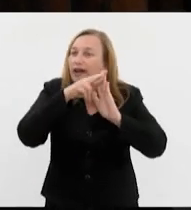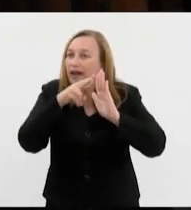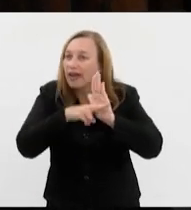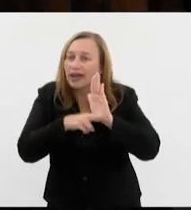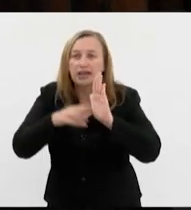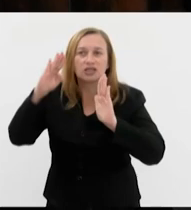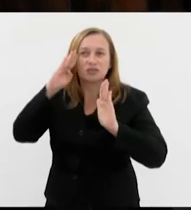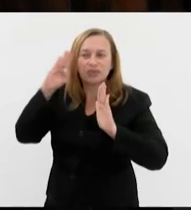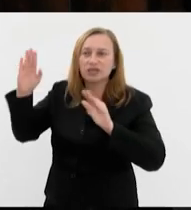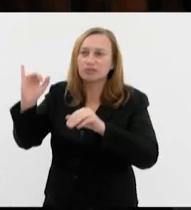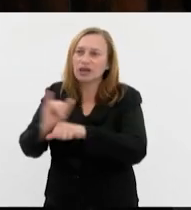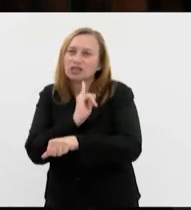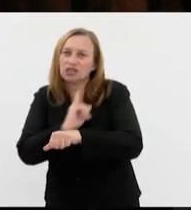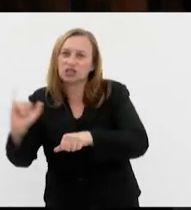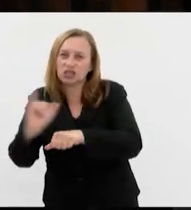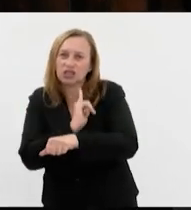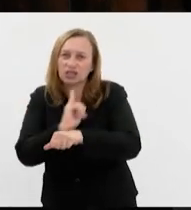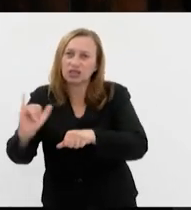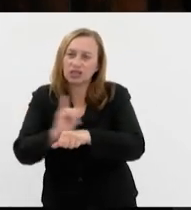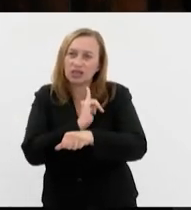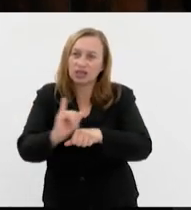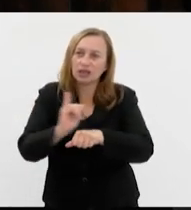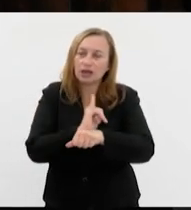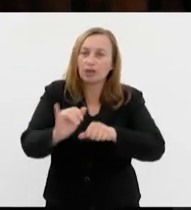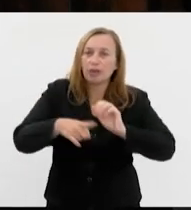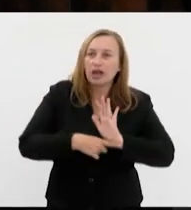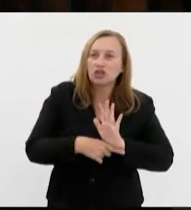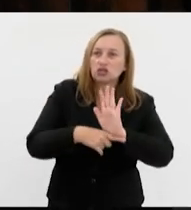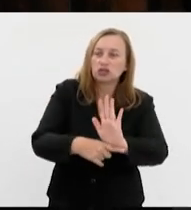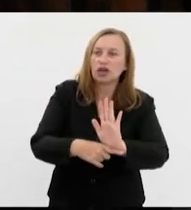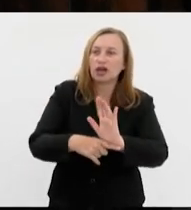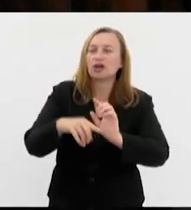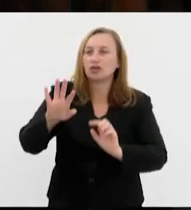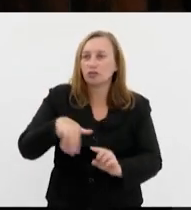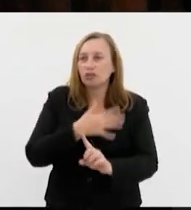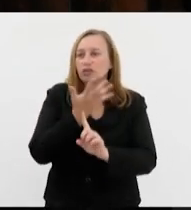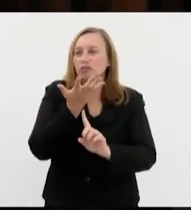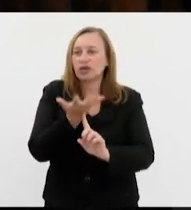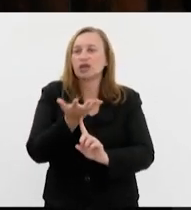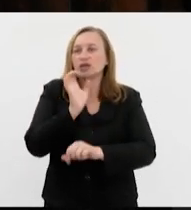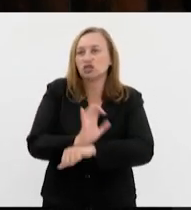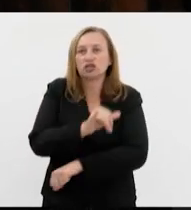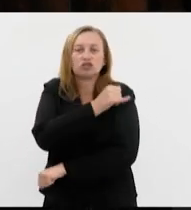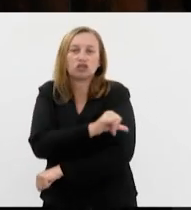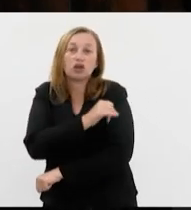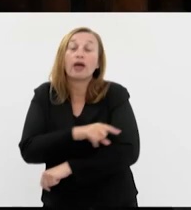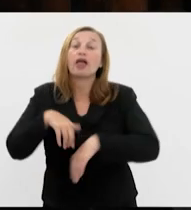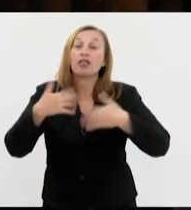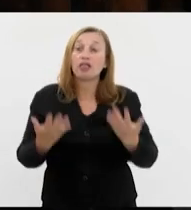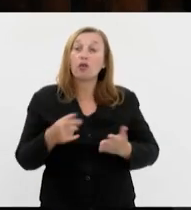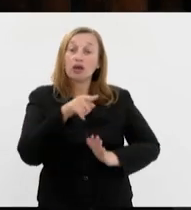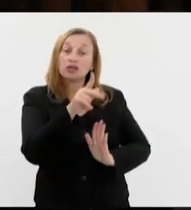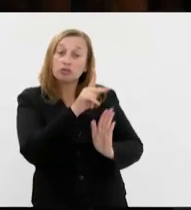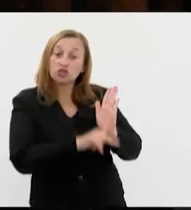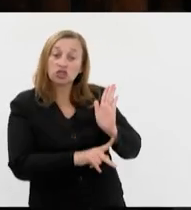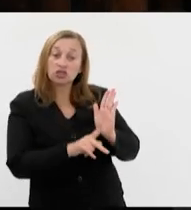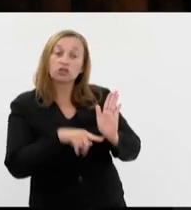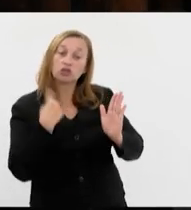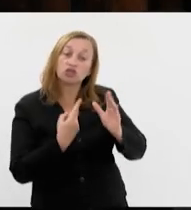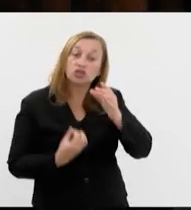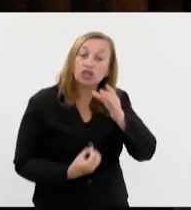fundamentais e estratégicas para o meio ambiente no Estado do Rio de Janeiro. Então, nesse projeto, a gente fez